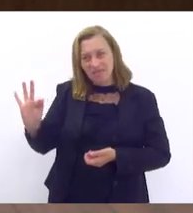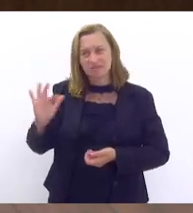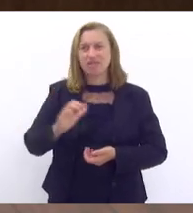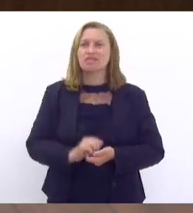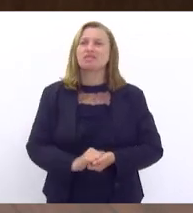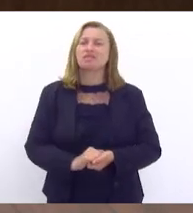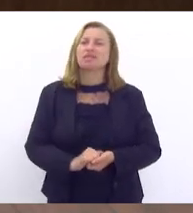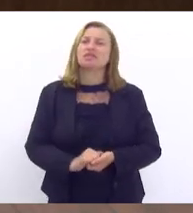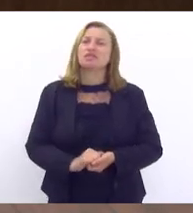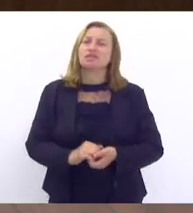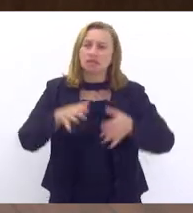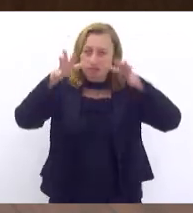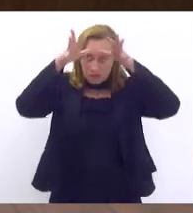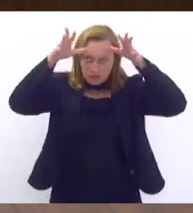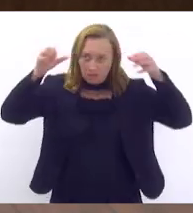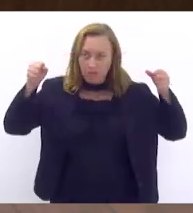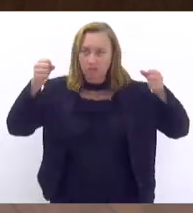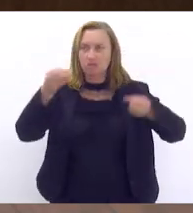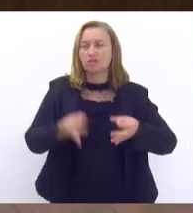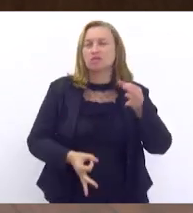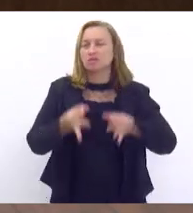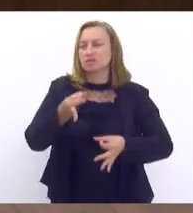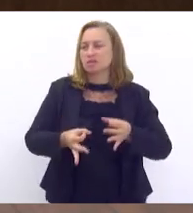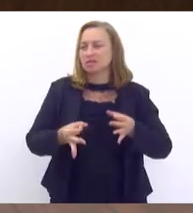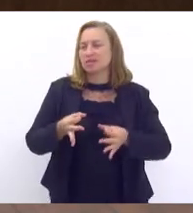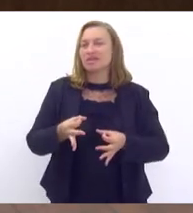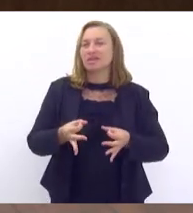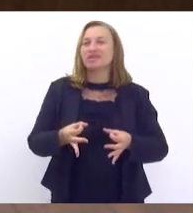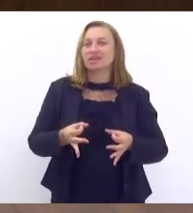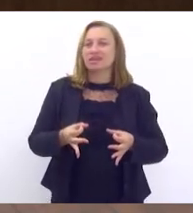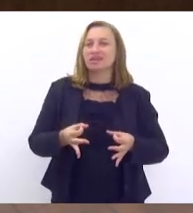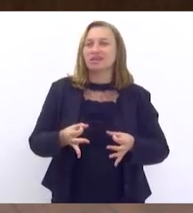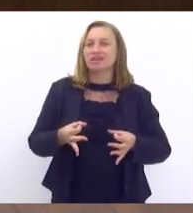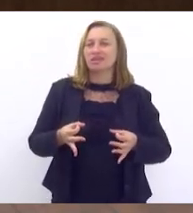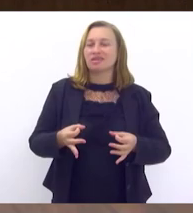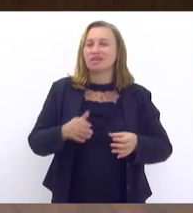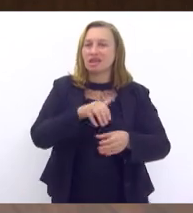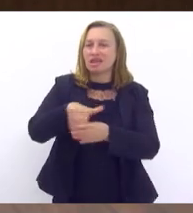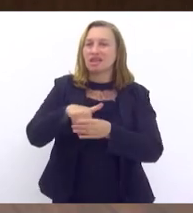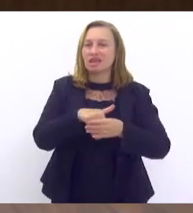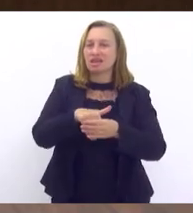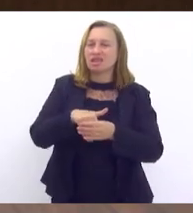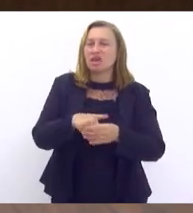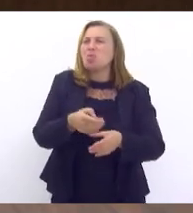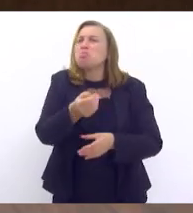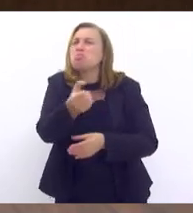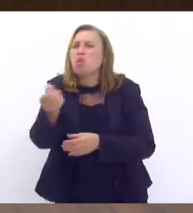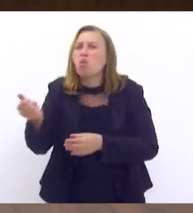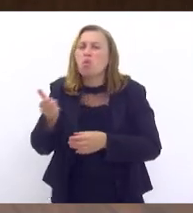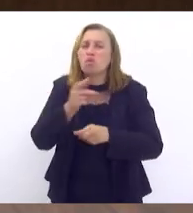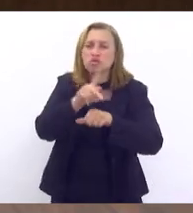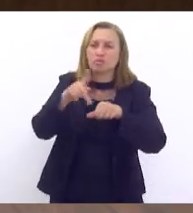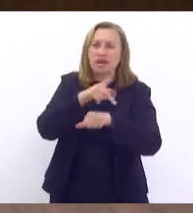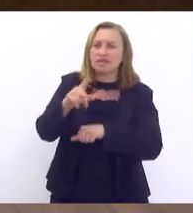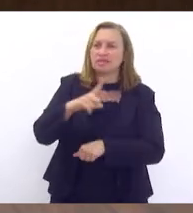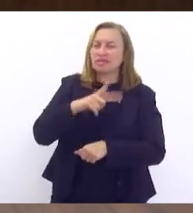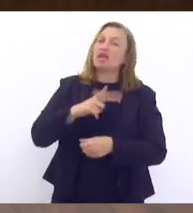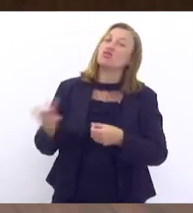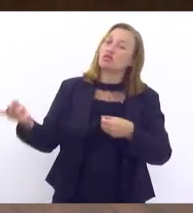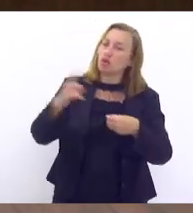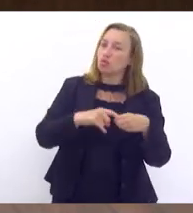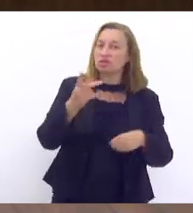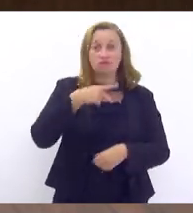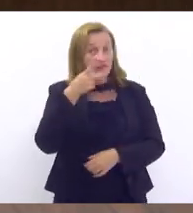Superior Tribunal Eleitoral, porque isso tem muito poucos países. Volto a